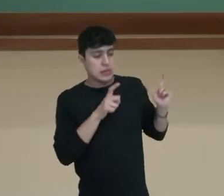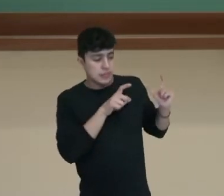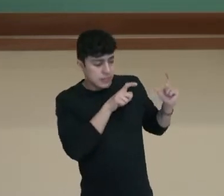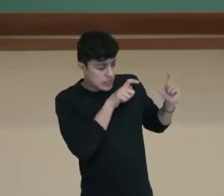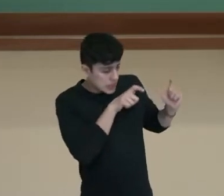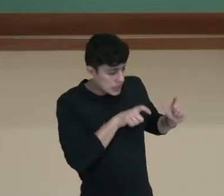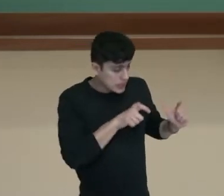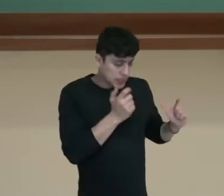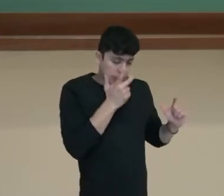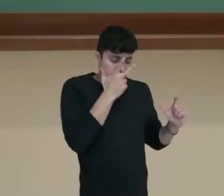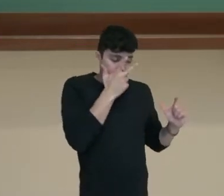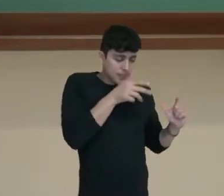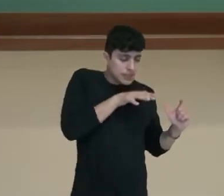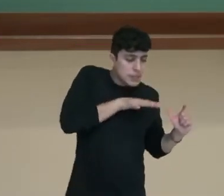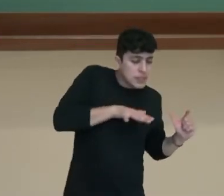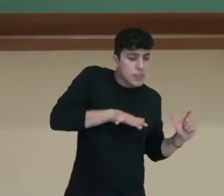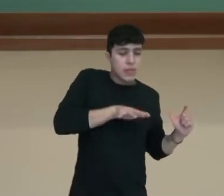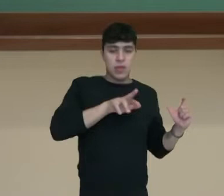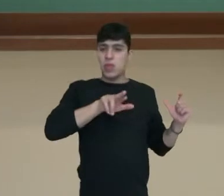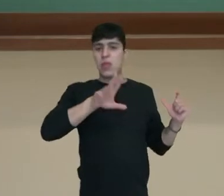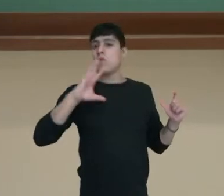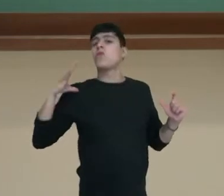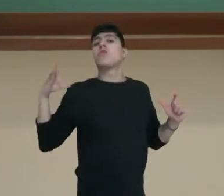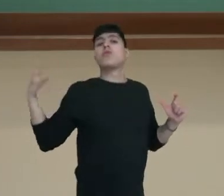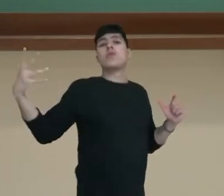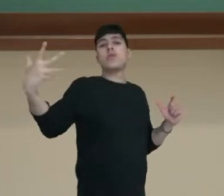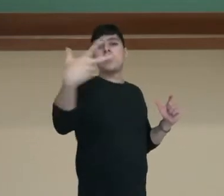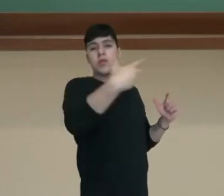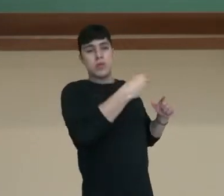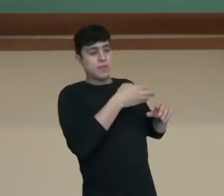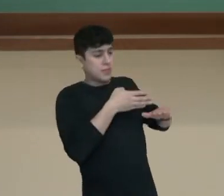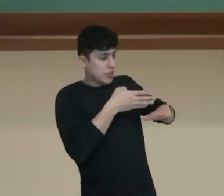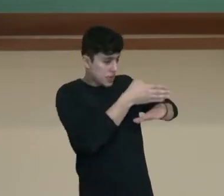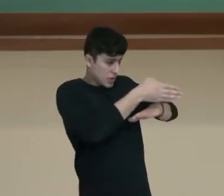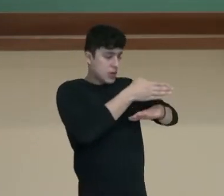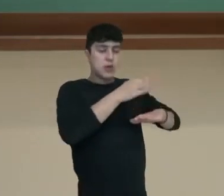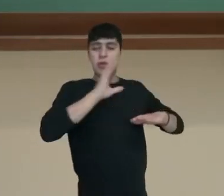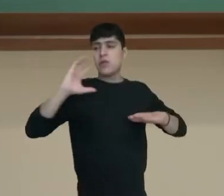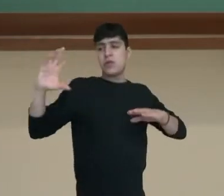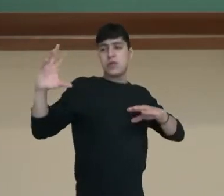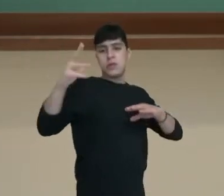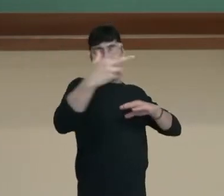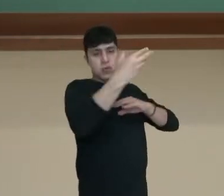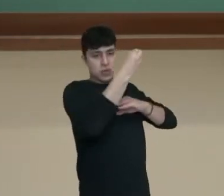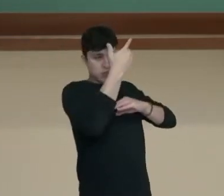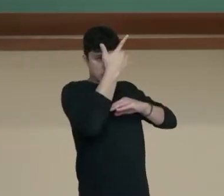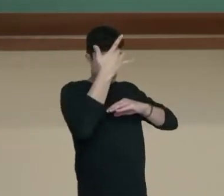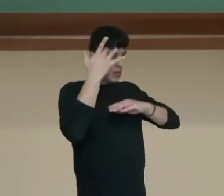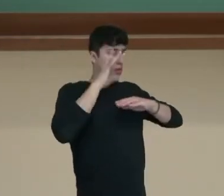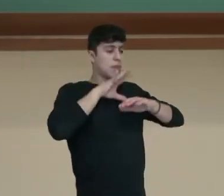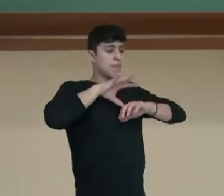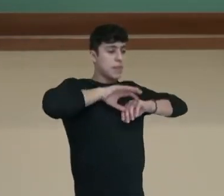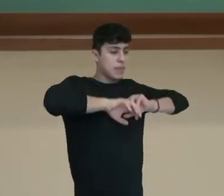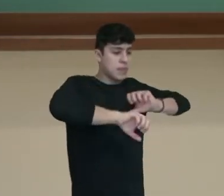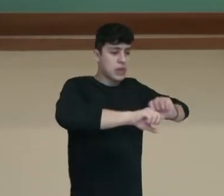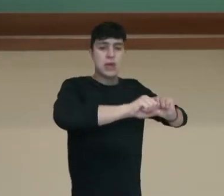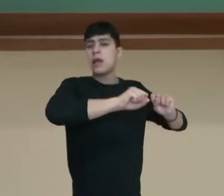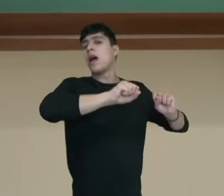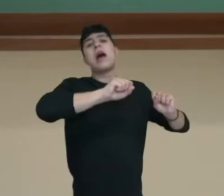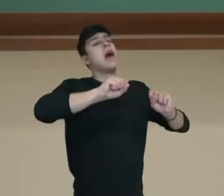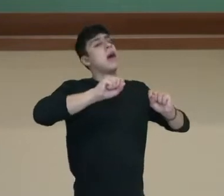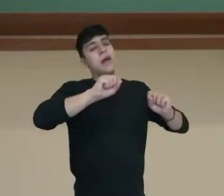privados, a gente não está falando de espaços comuns, espaços de posse de todos, espaços onde é o Estado,